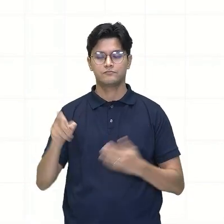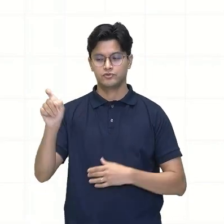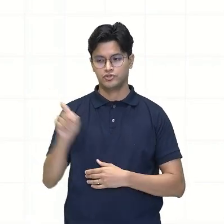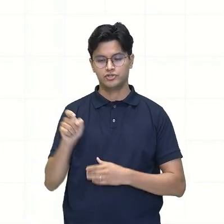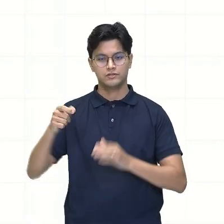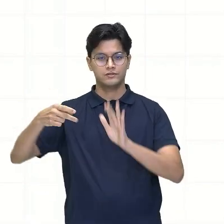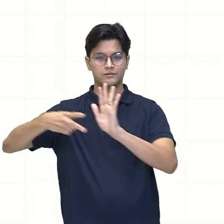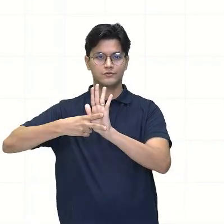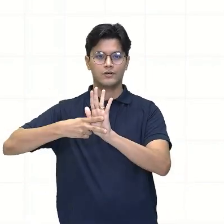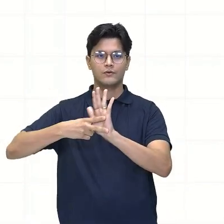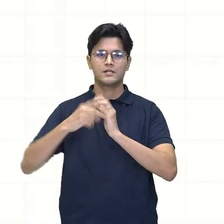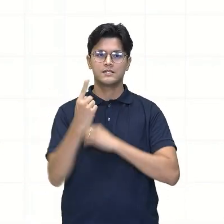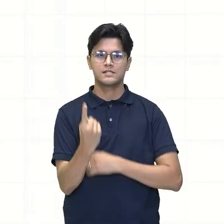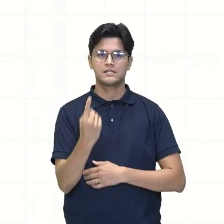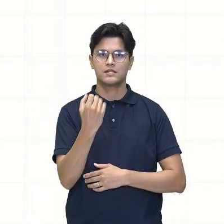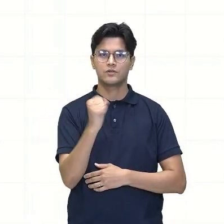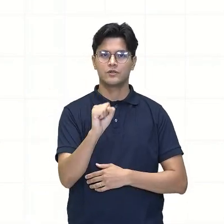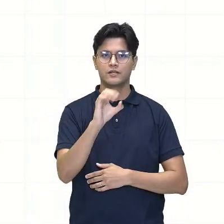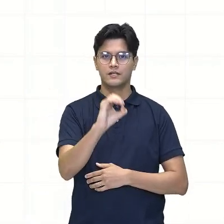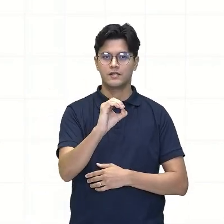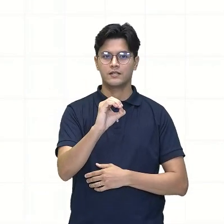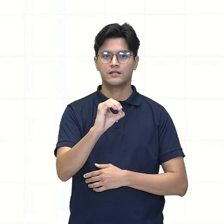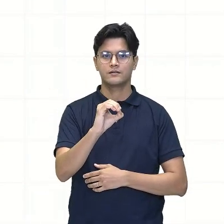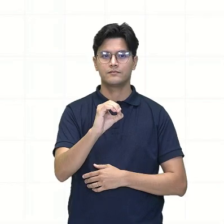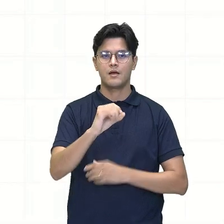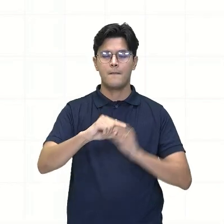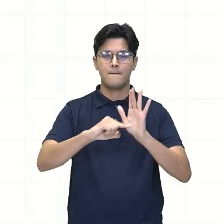aqui 180 menos